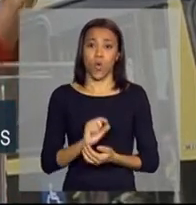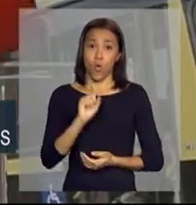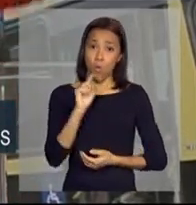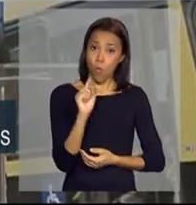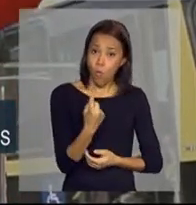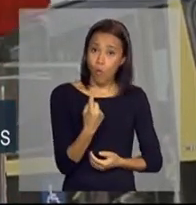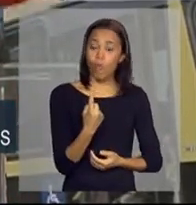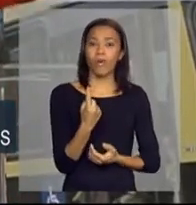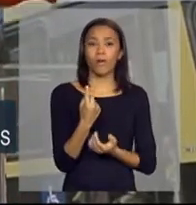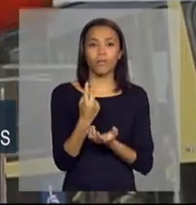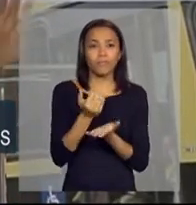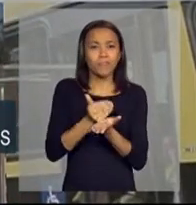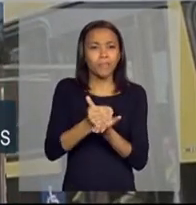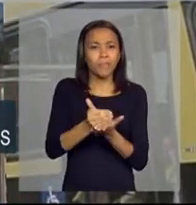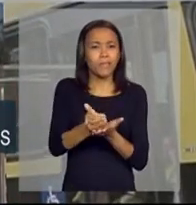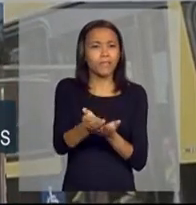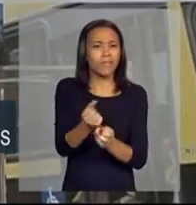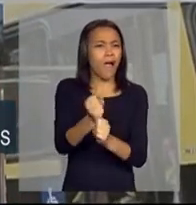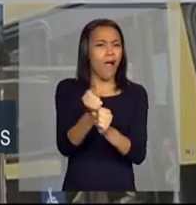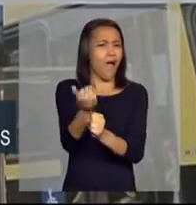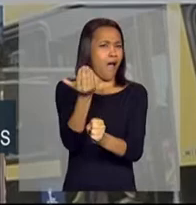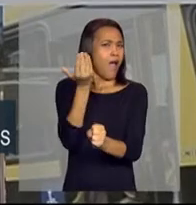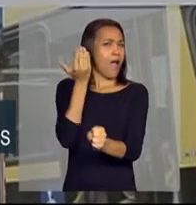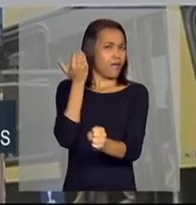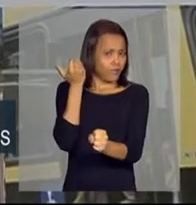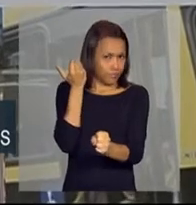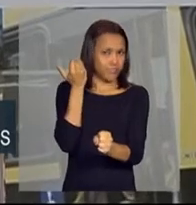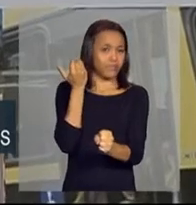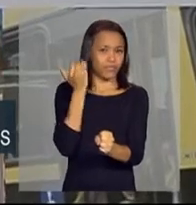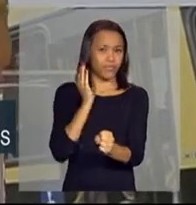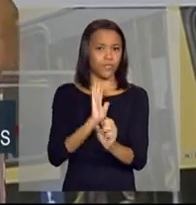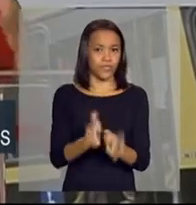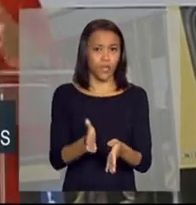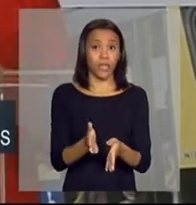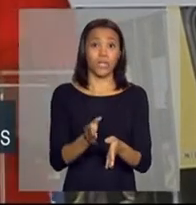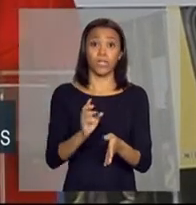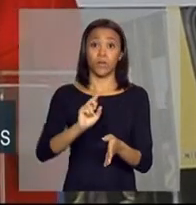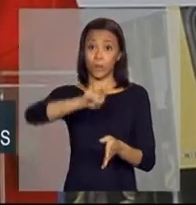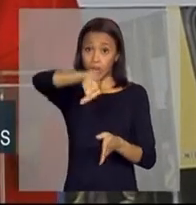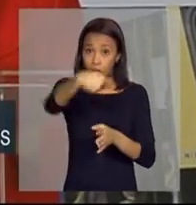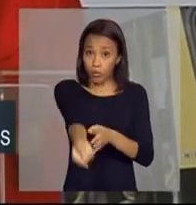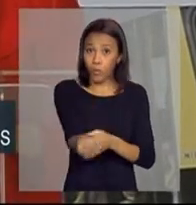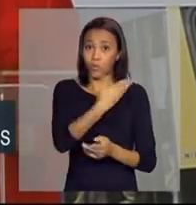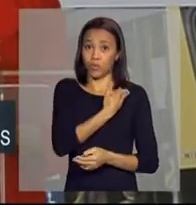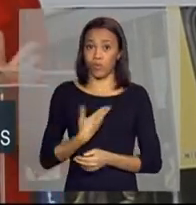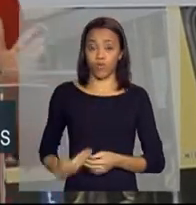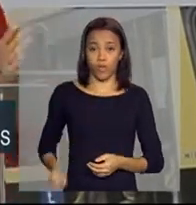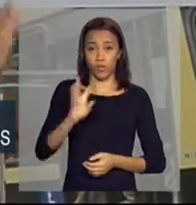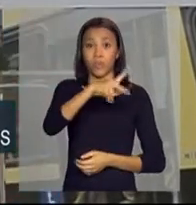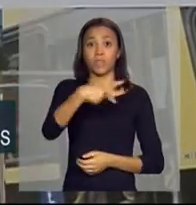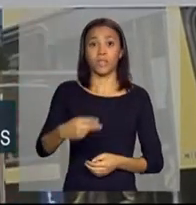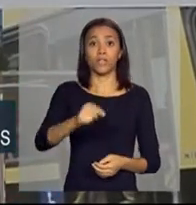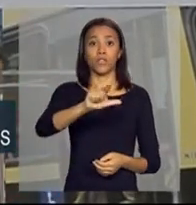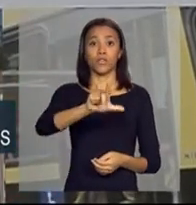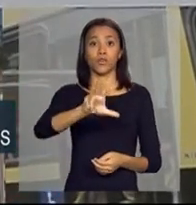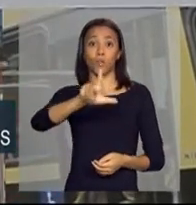ferroviária muito e muitos anos atrás. A partir do governo do presidente Lula, se